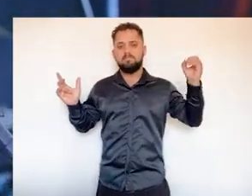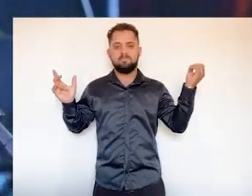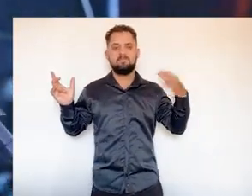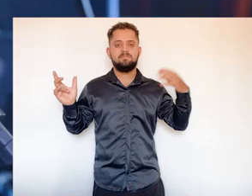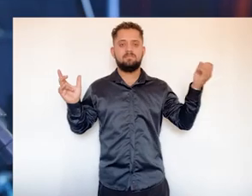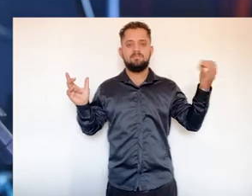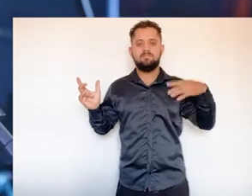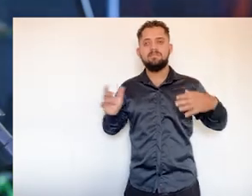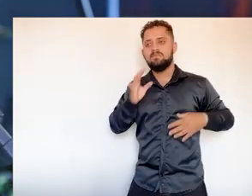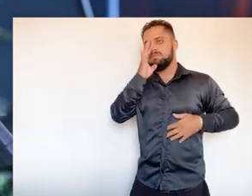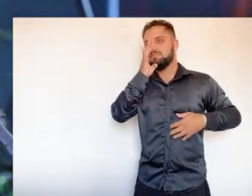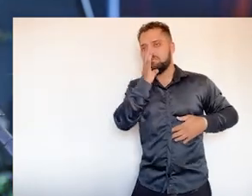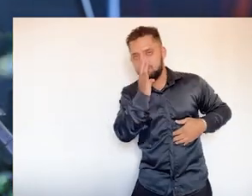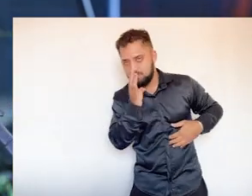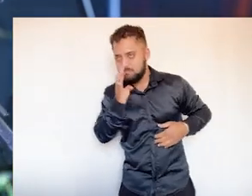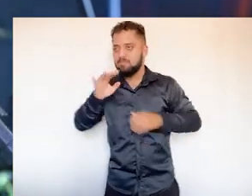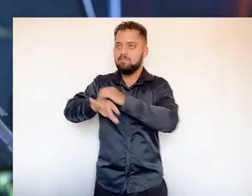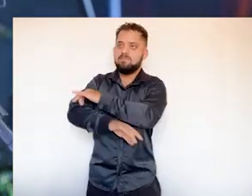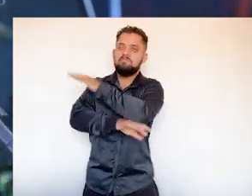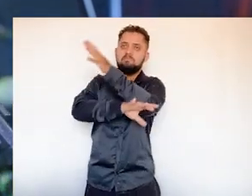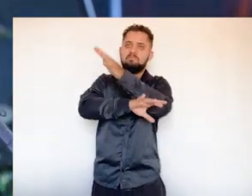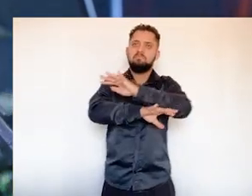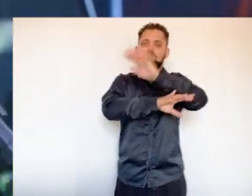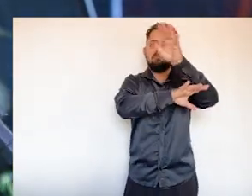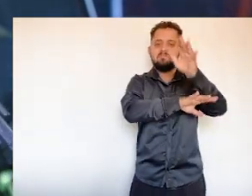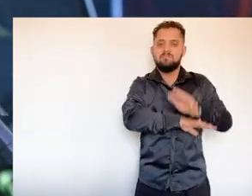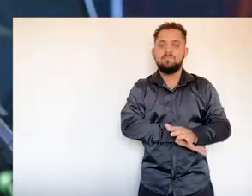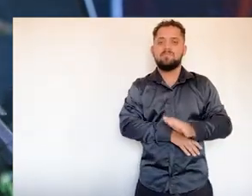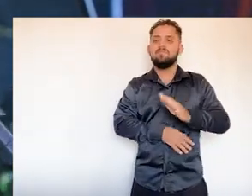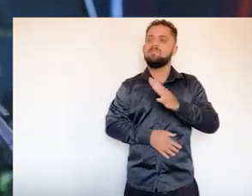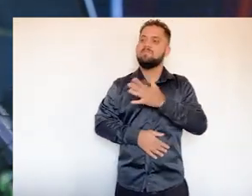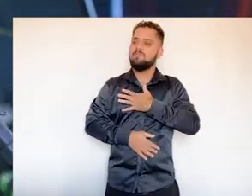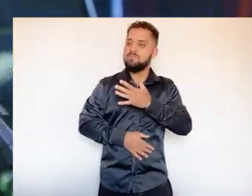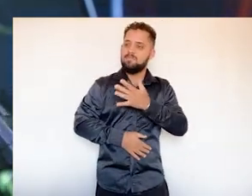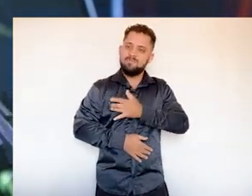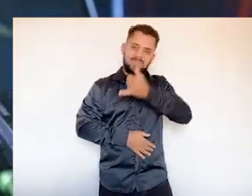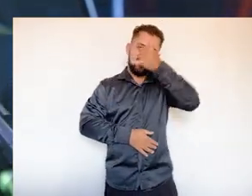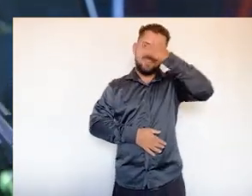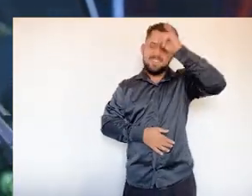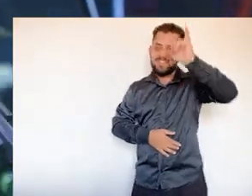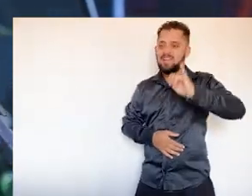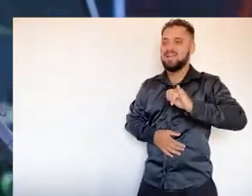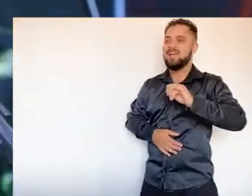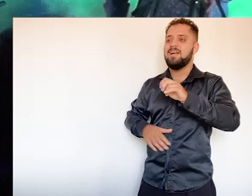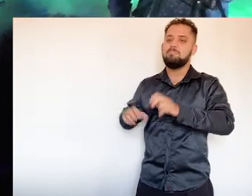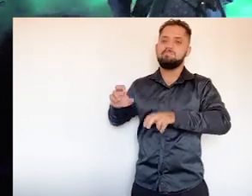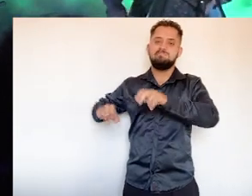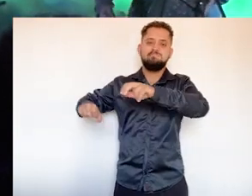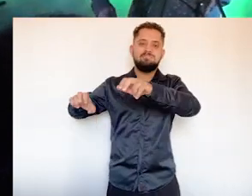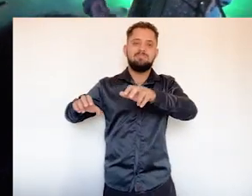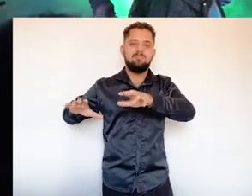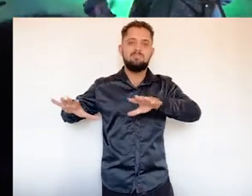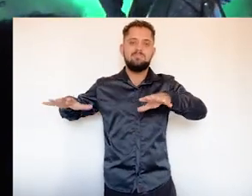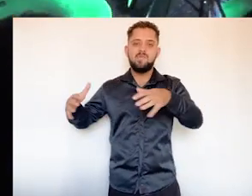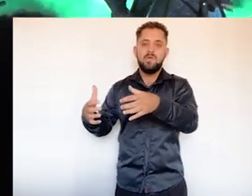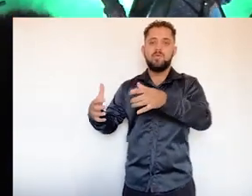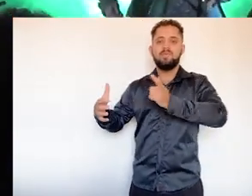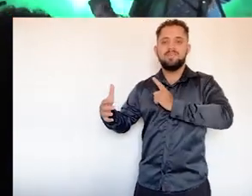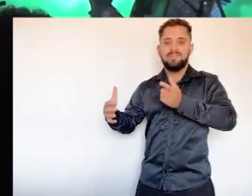Cerrado acabar, sem lhe faltar com a humildade, tá errado o seu plantar.